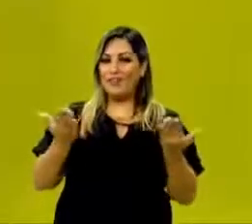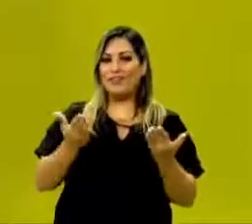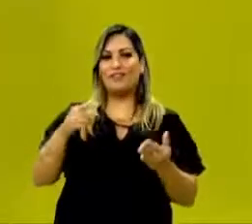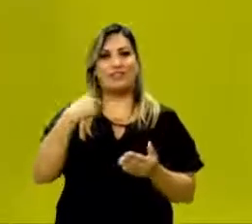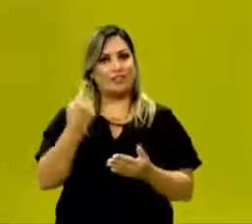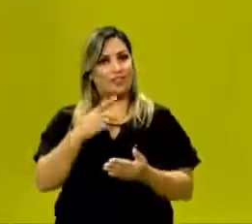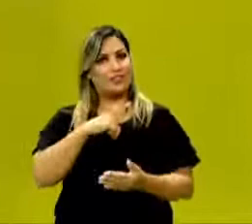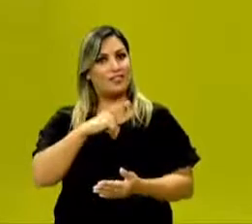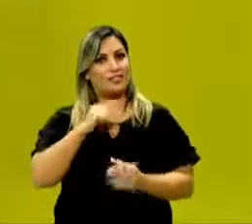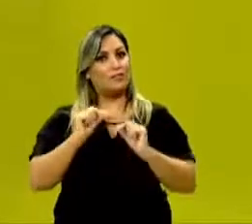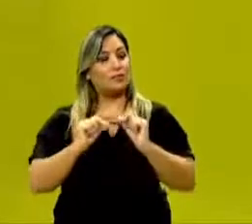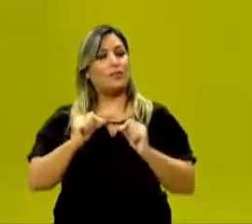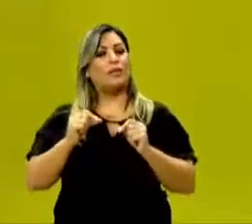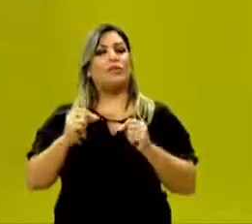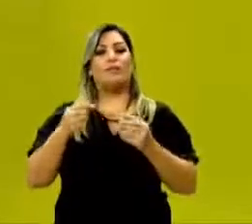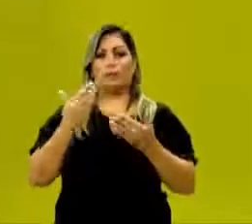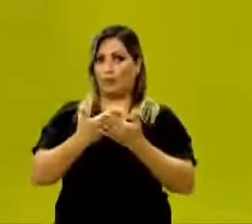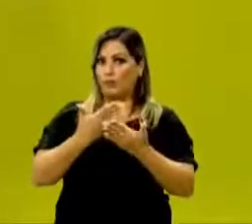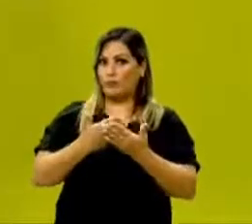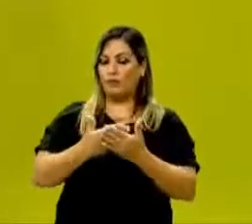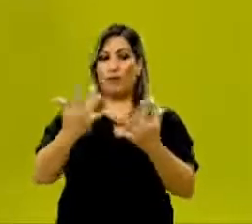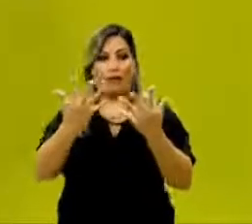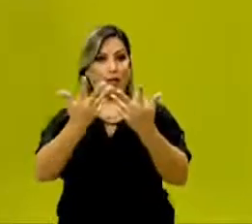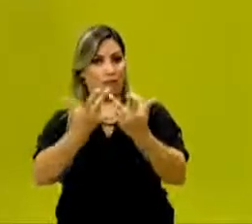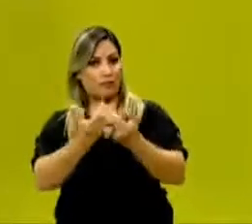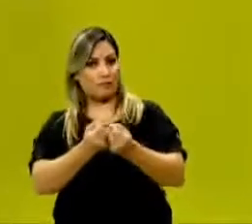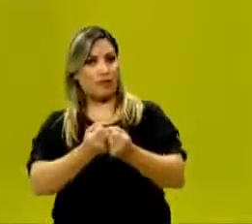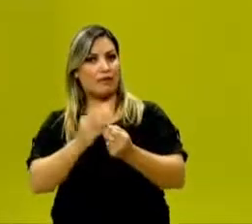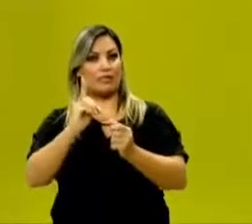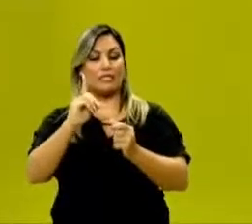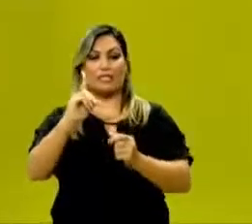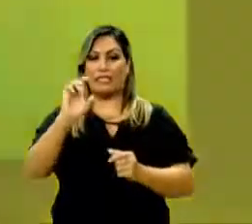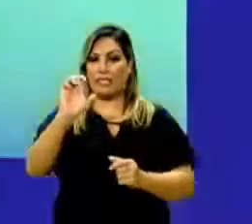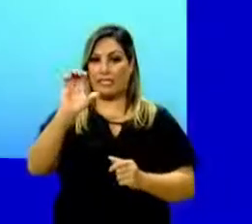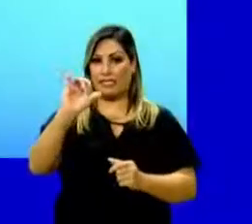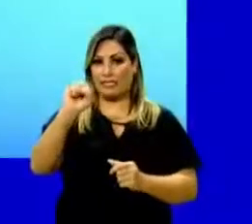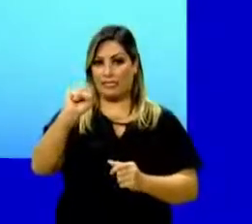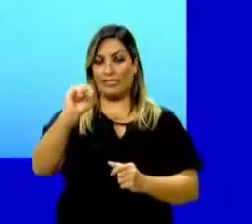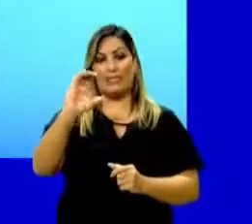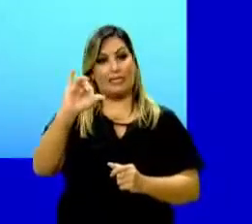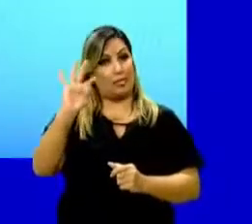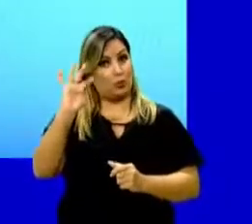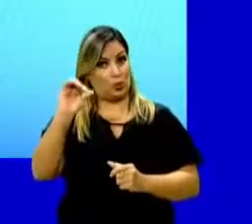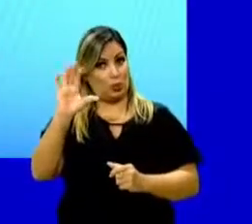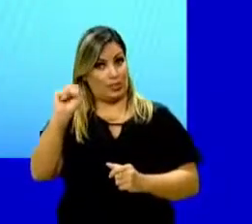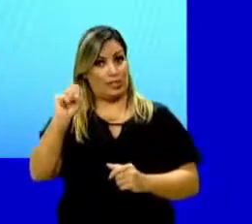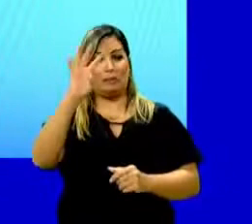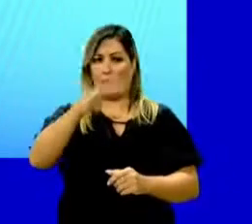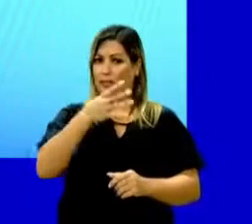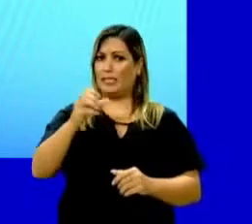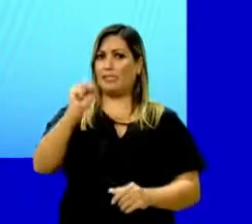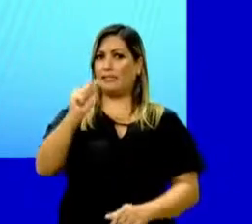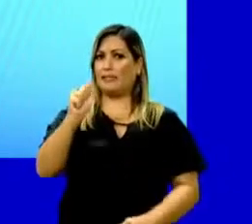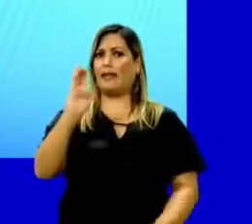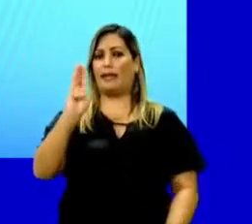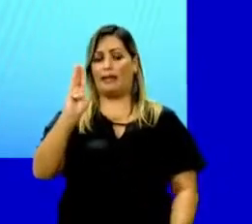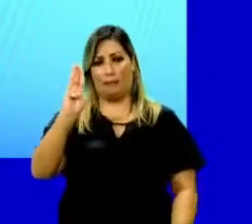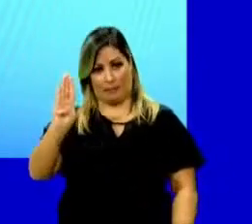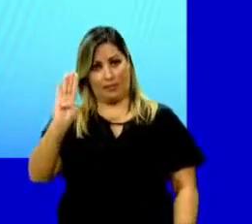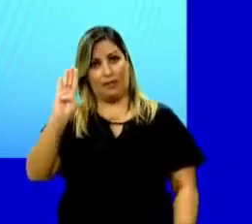nós estamos trabalhando as habilidades dos descritores da matriz Saeb, preparando justamente para que vocês